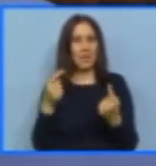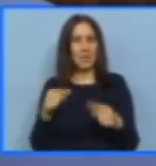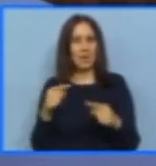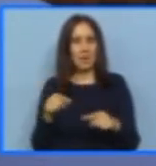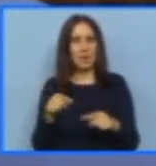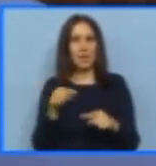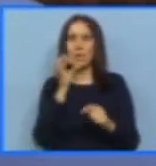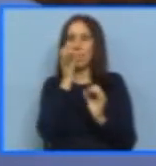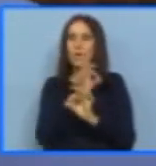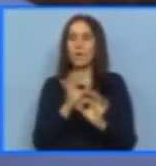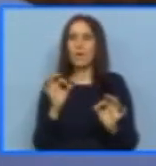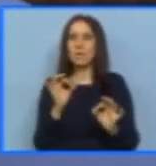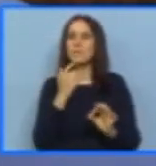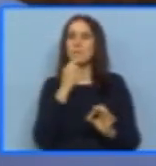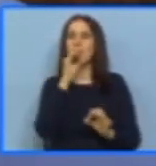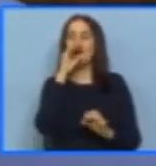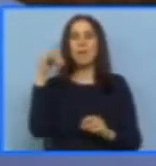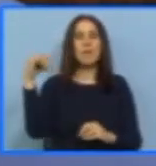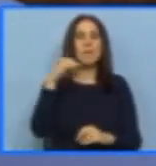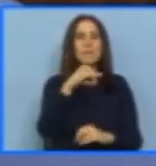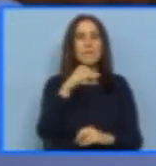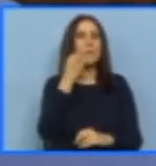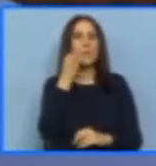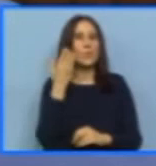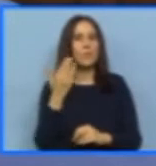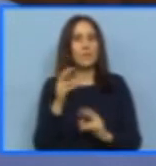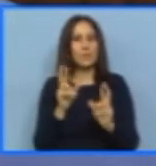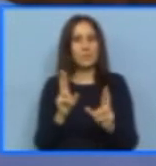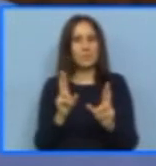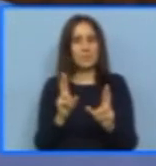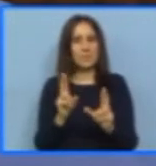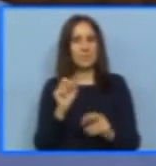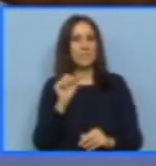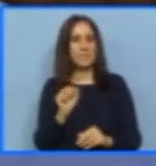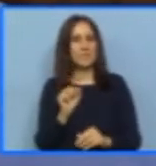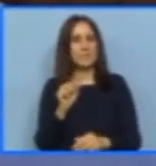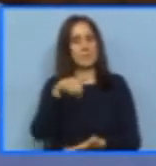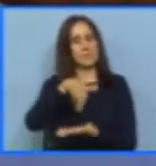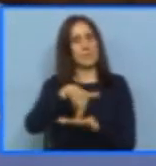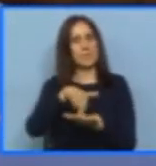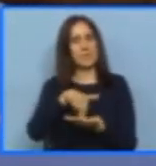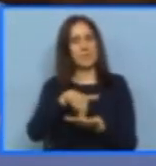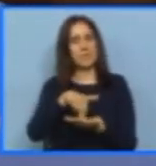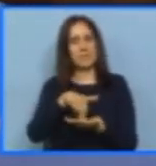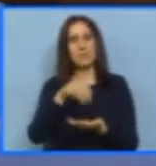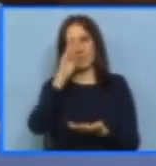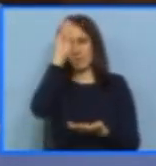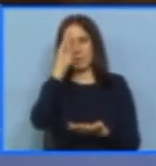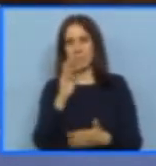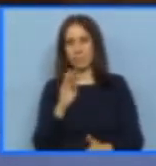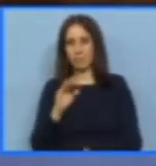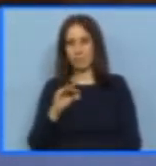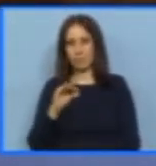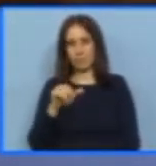ótimo nós perceber de que forma é que no próprio avião, quais são as expectativas para esta presença do Papa em Portugal. Em todo caso, acredito que até